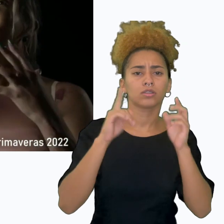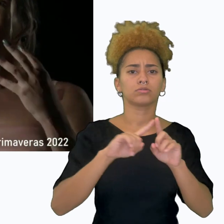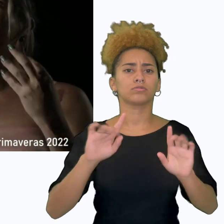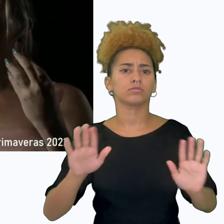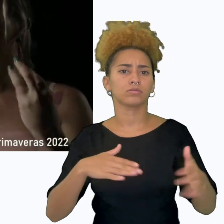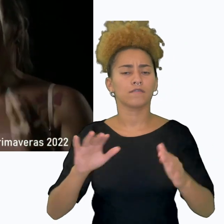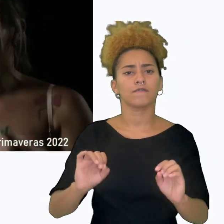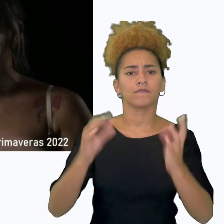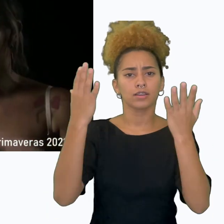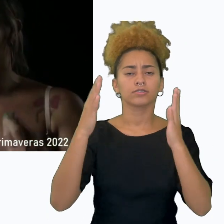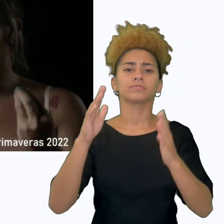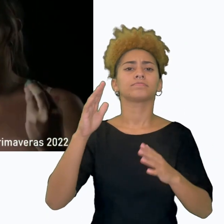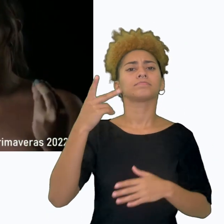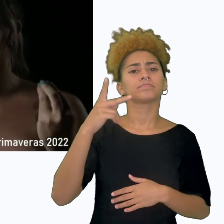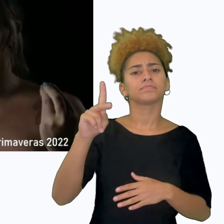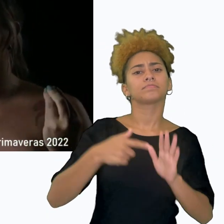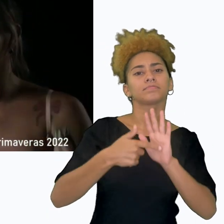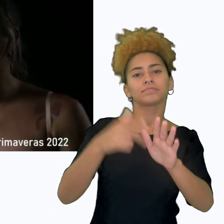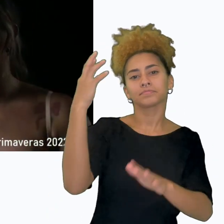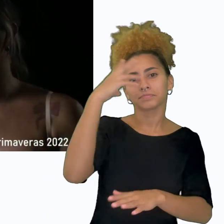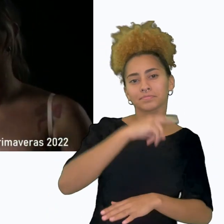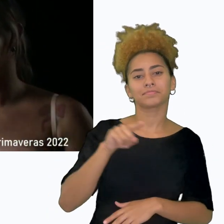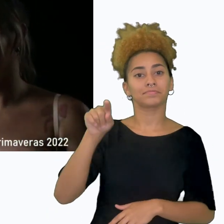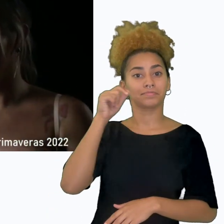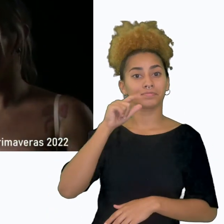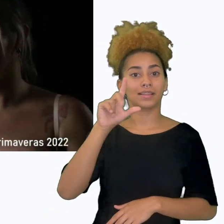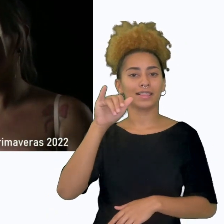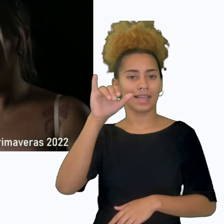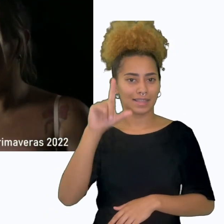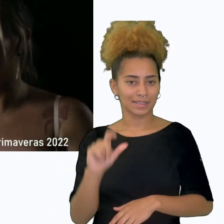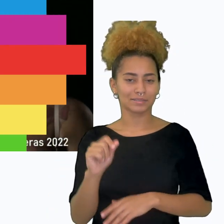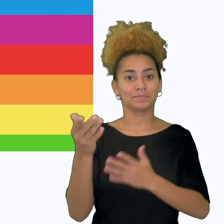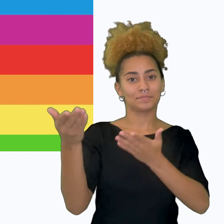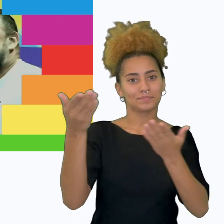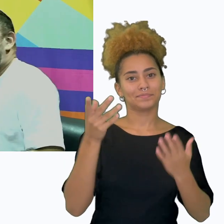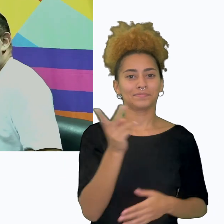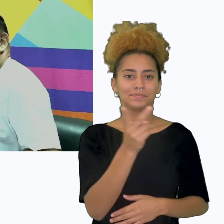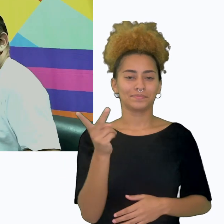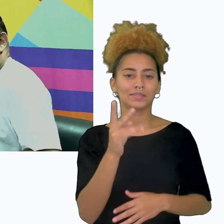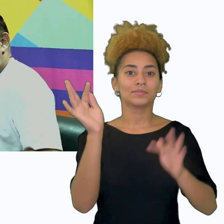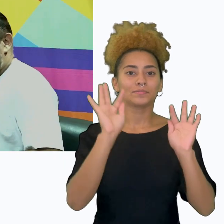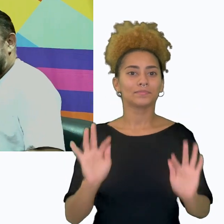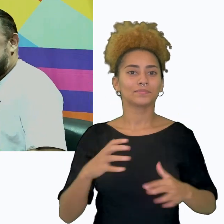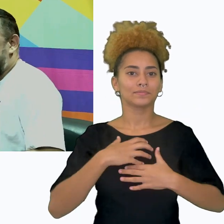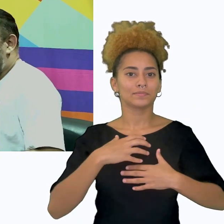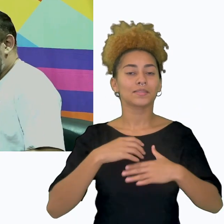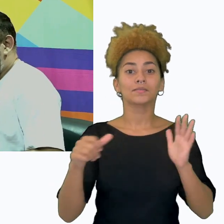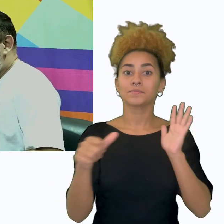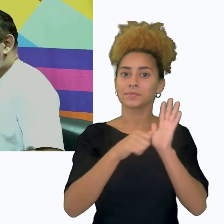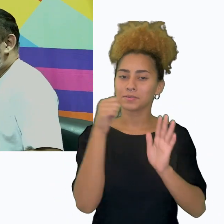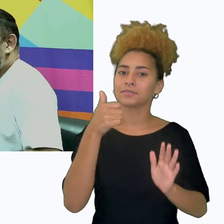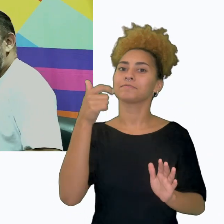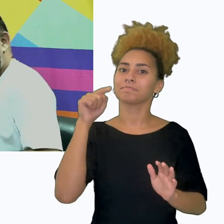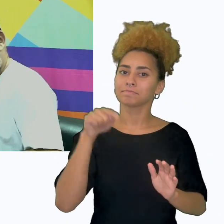teatros, boates, com espetáculos lindos e glamurosos. Recebam Laila Sá. Gente, muito bem-vinda a vocês. Estou muito feliz